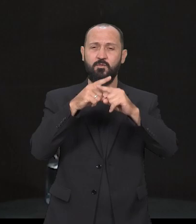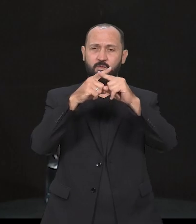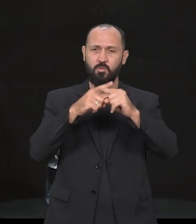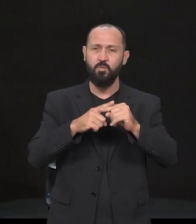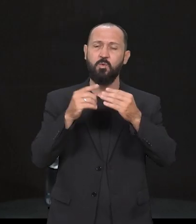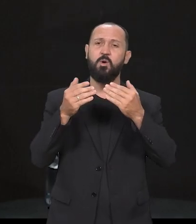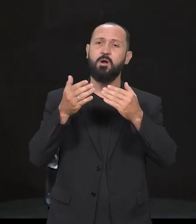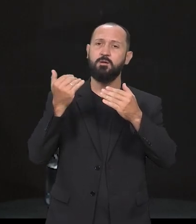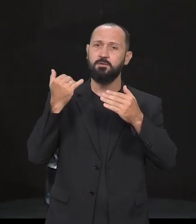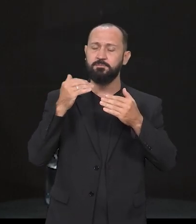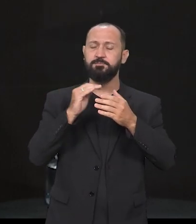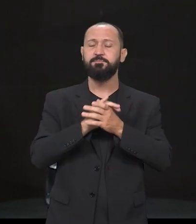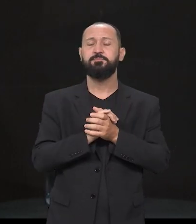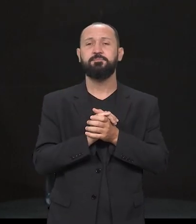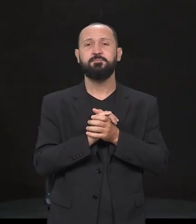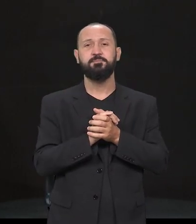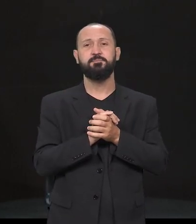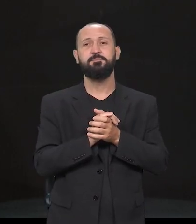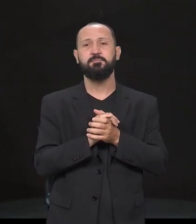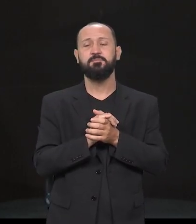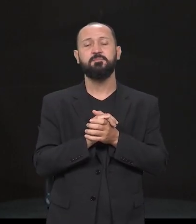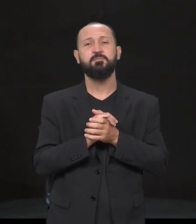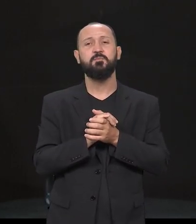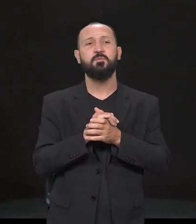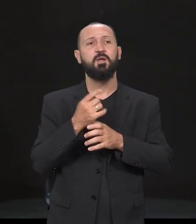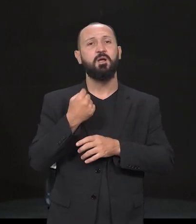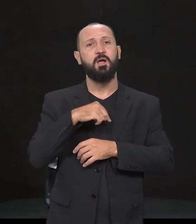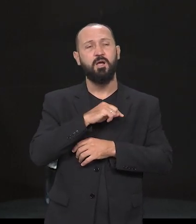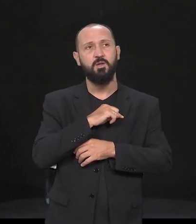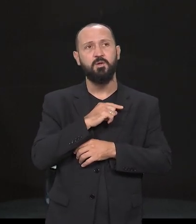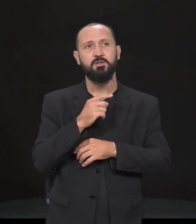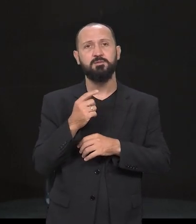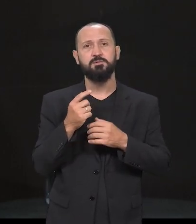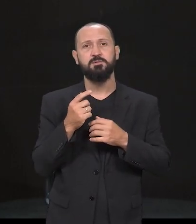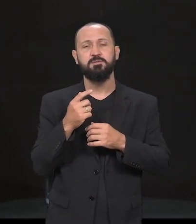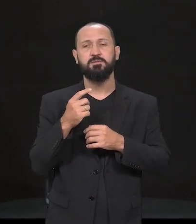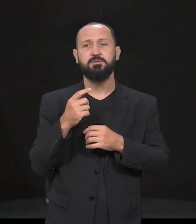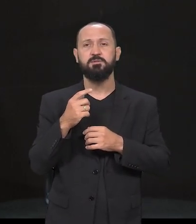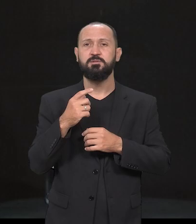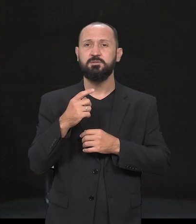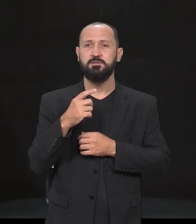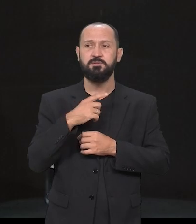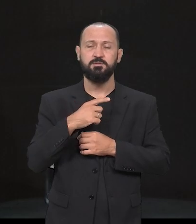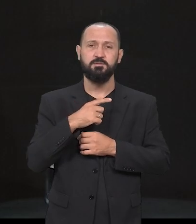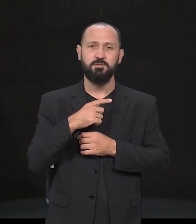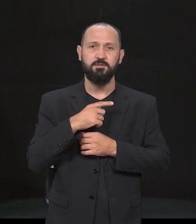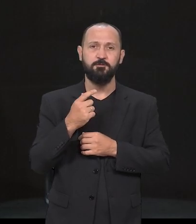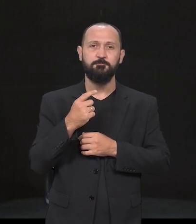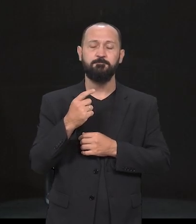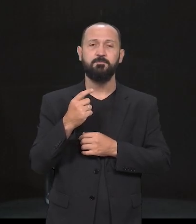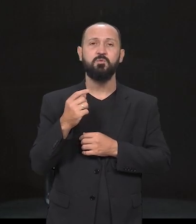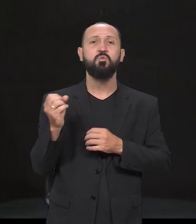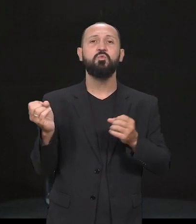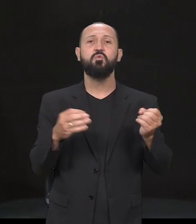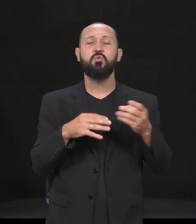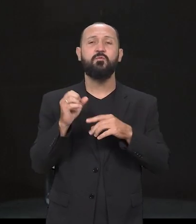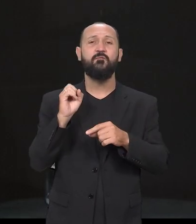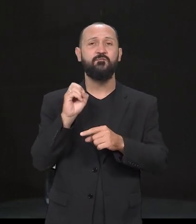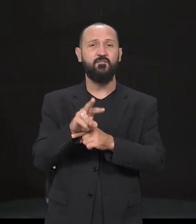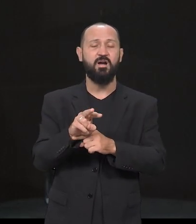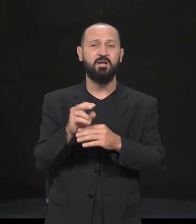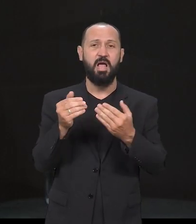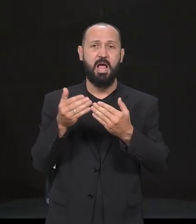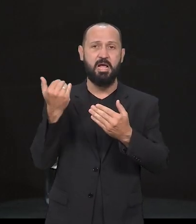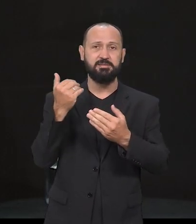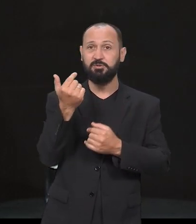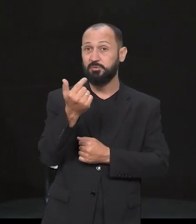concurso recentemente, né? A gente teve novos cargos que